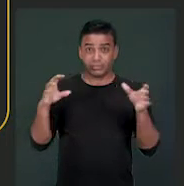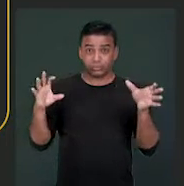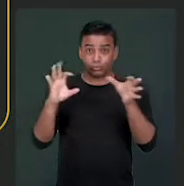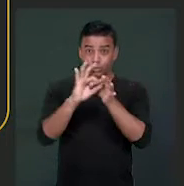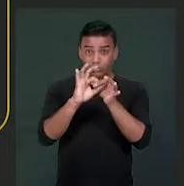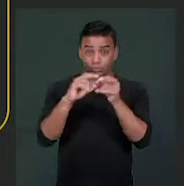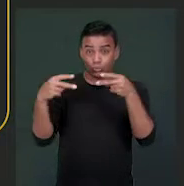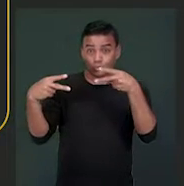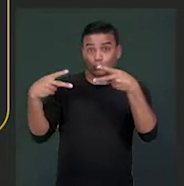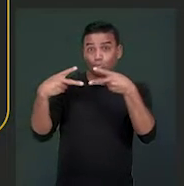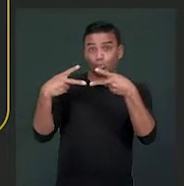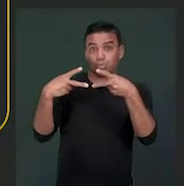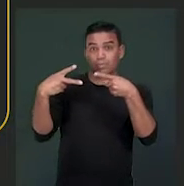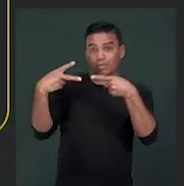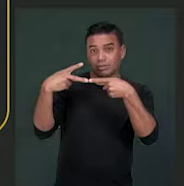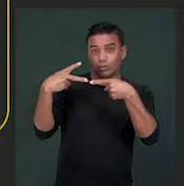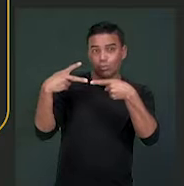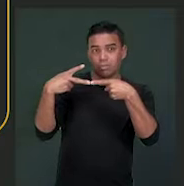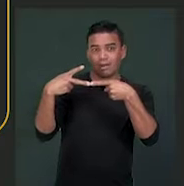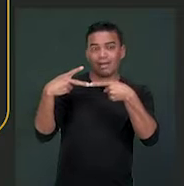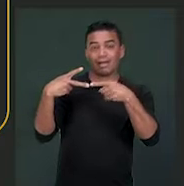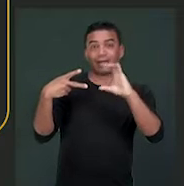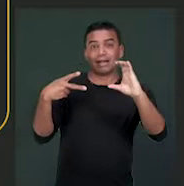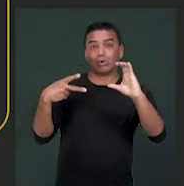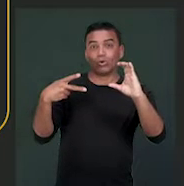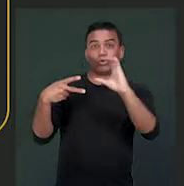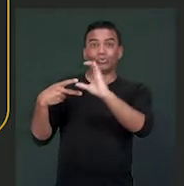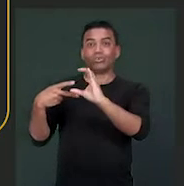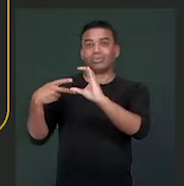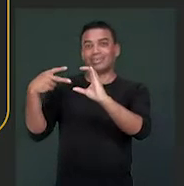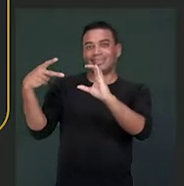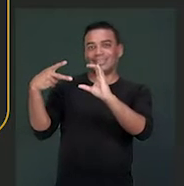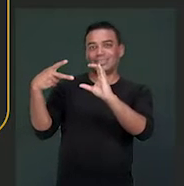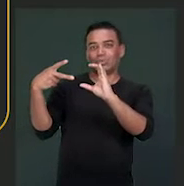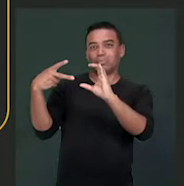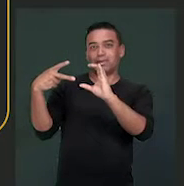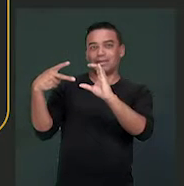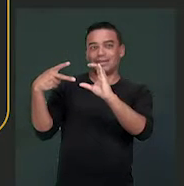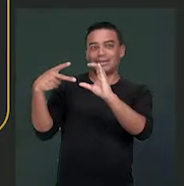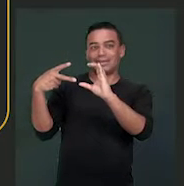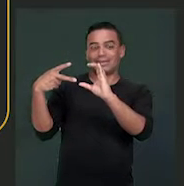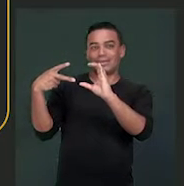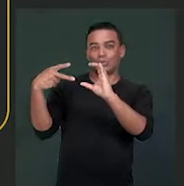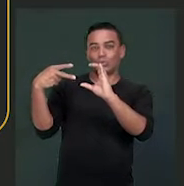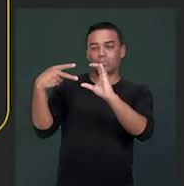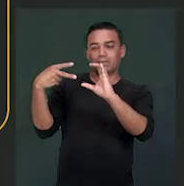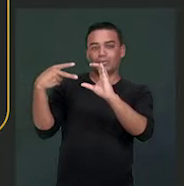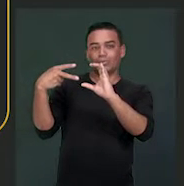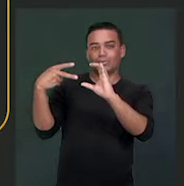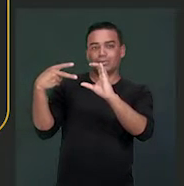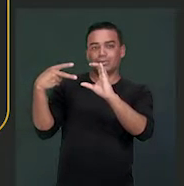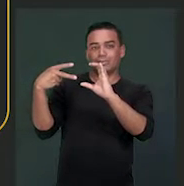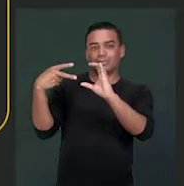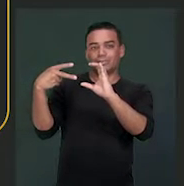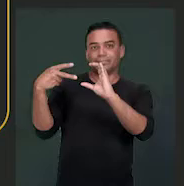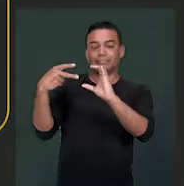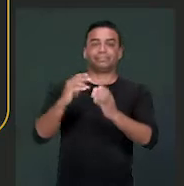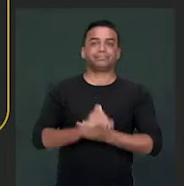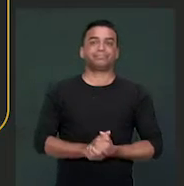Ligação dupla no carbono 2. Então, aqui vamos usar de vermelho. O carbono 2, ele faz uma dupla ligação.